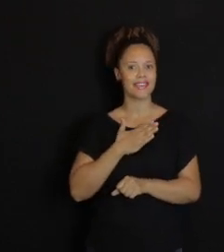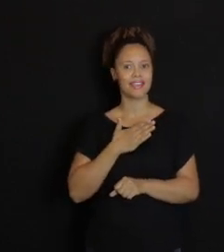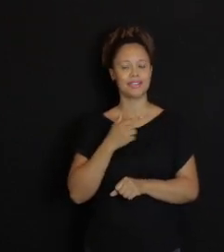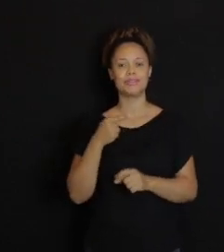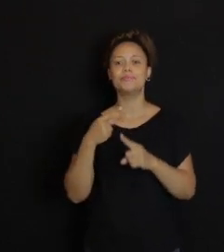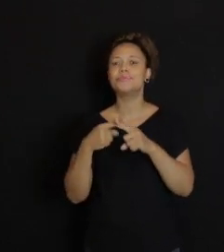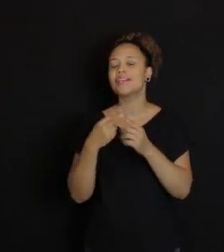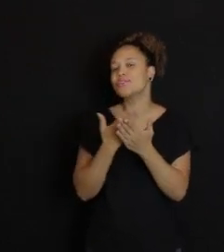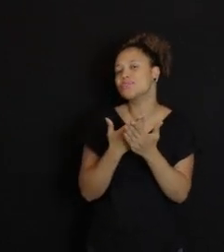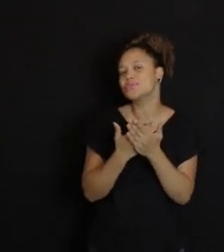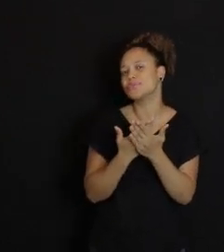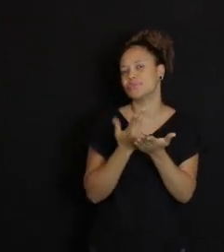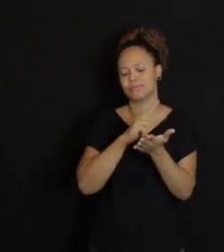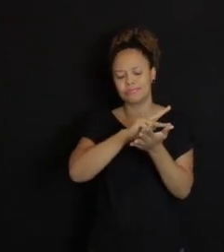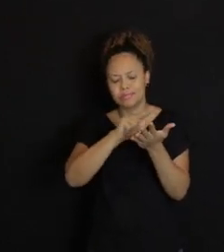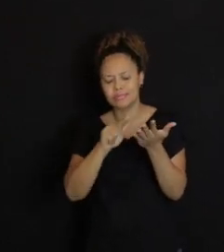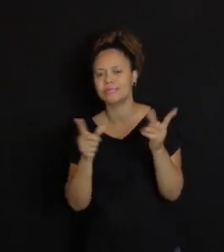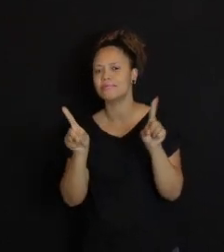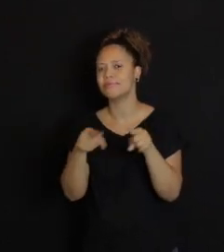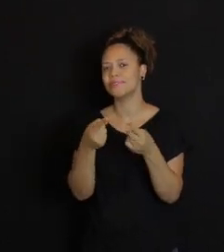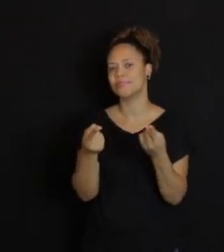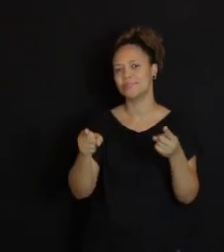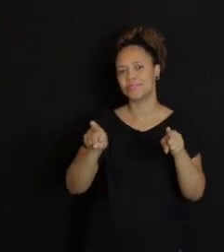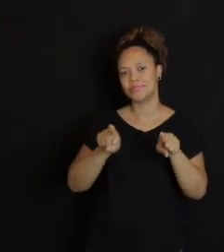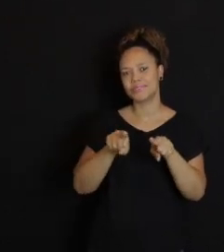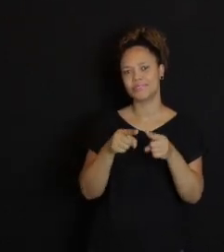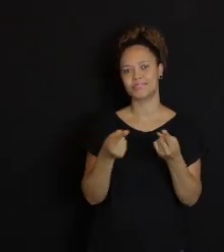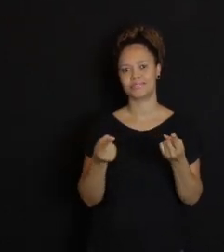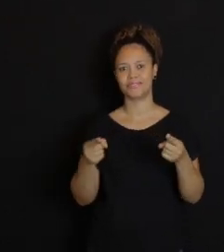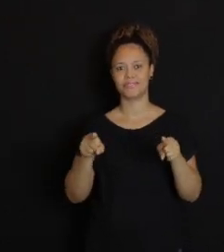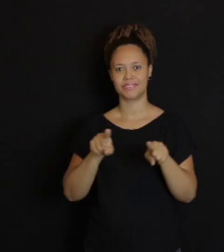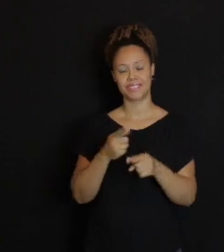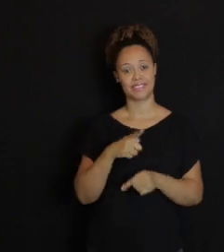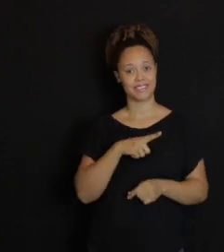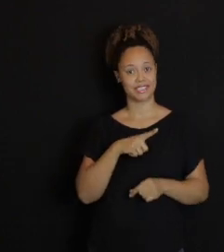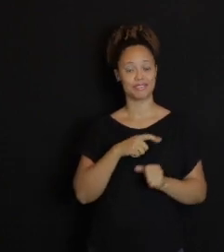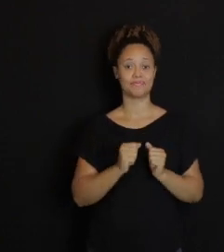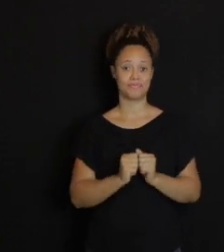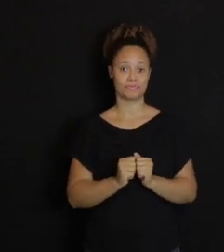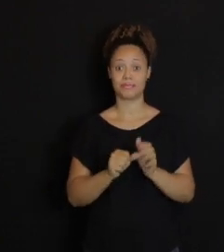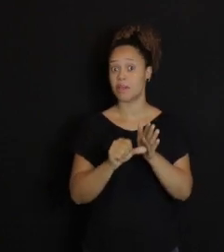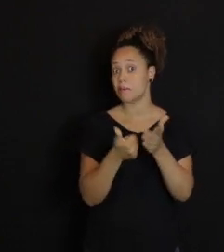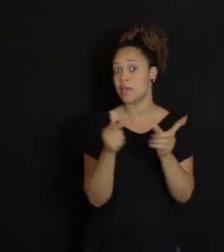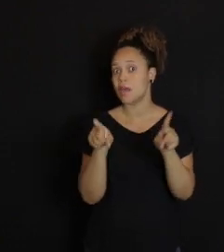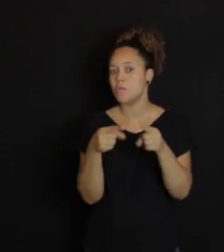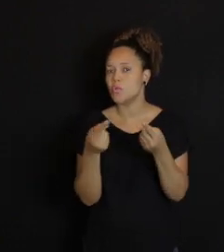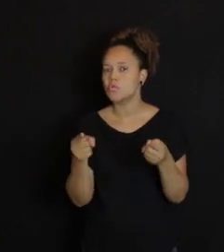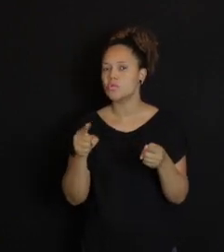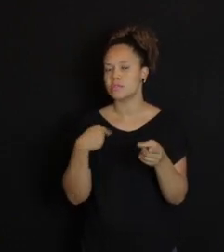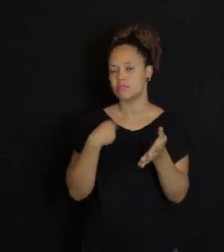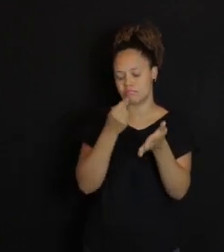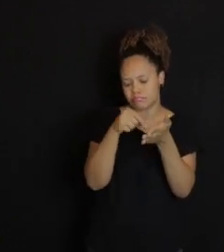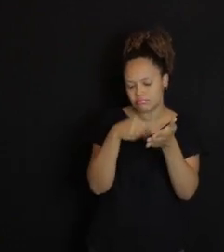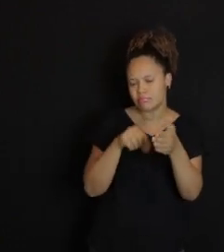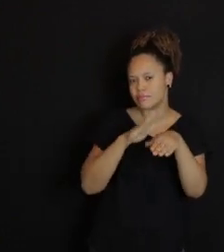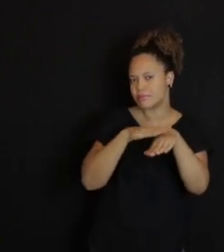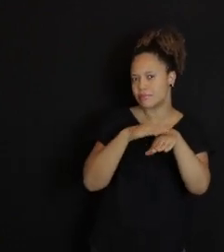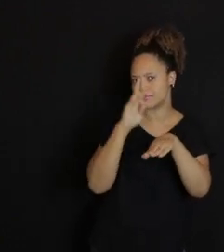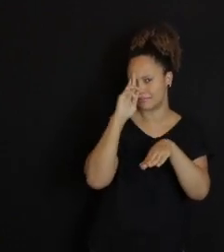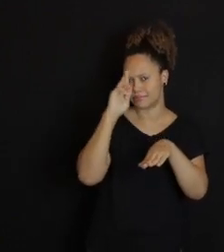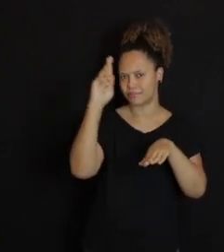lá. Então tem muitas músicas que... A primeira música que eu escrevi, eu fiquei muito tempo achando que eu